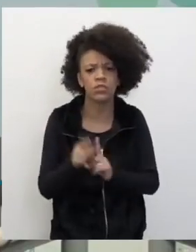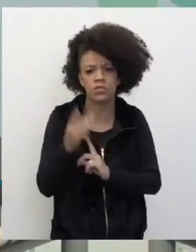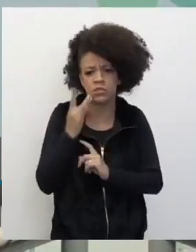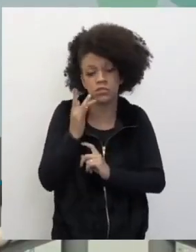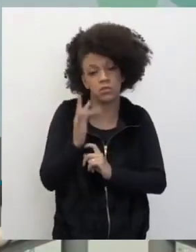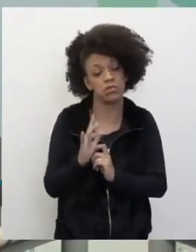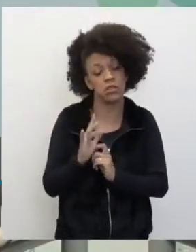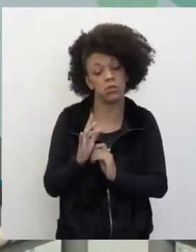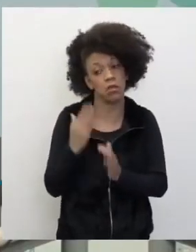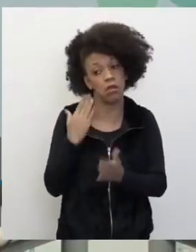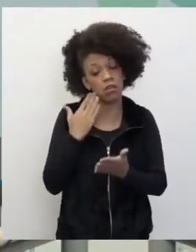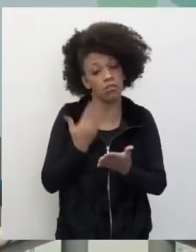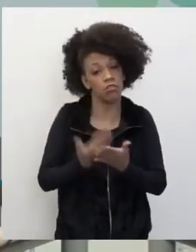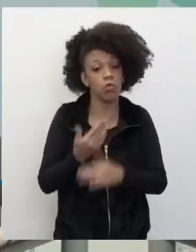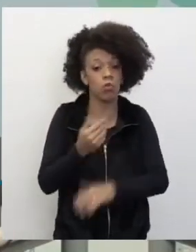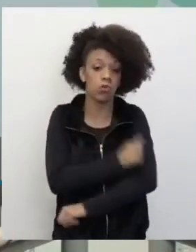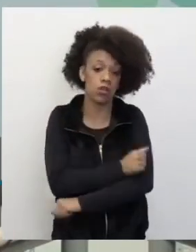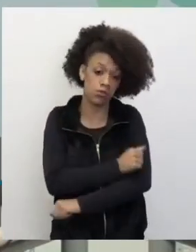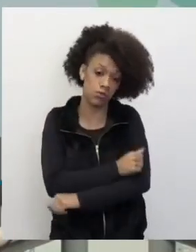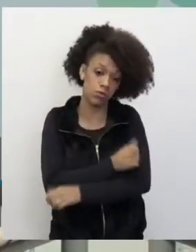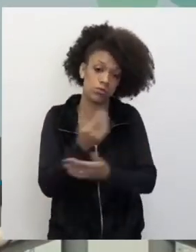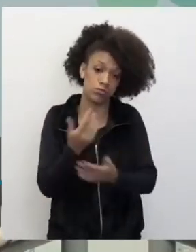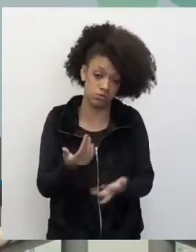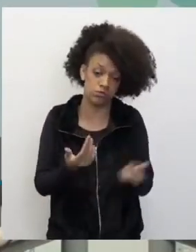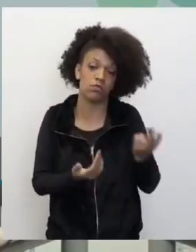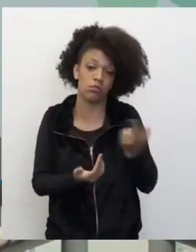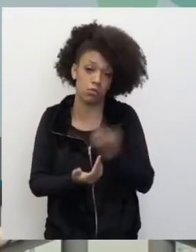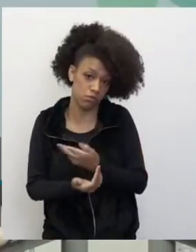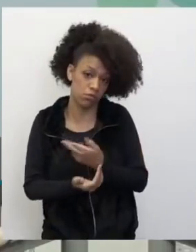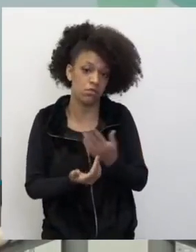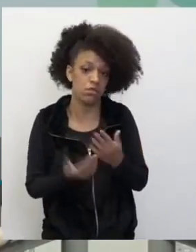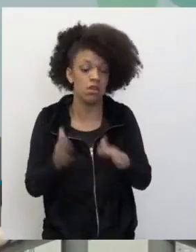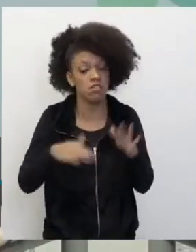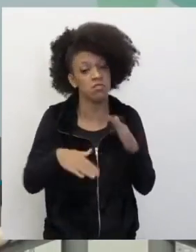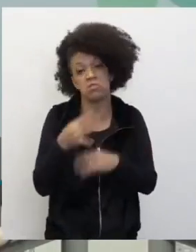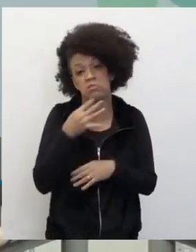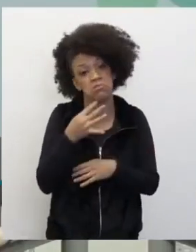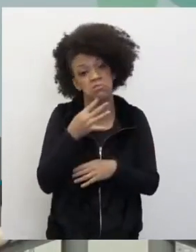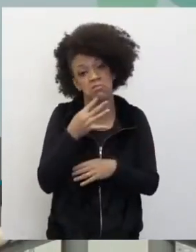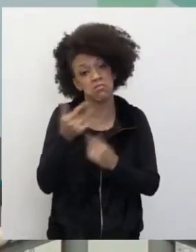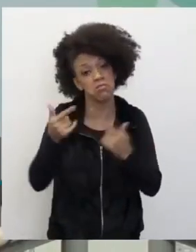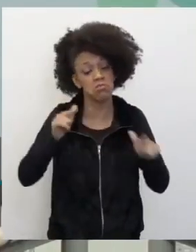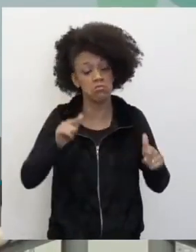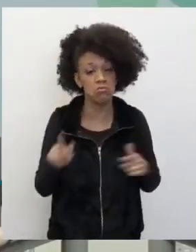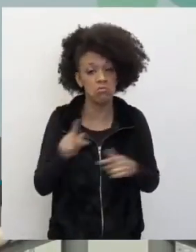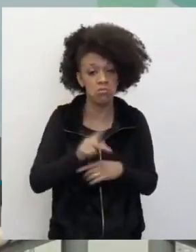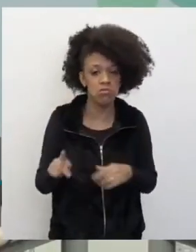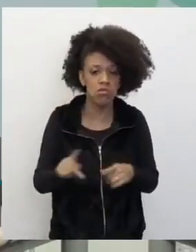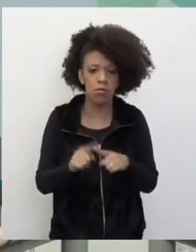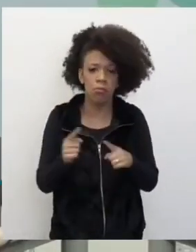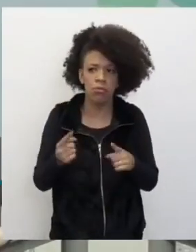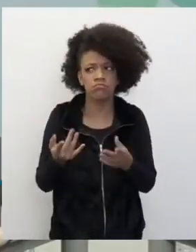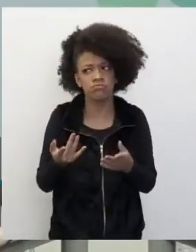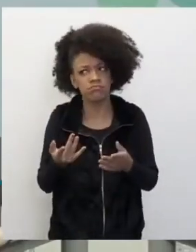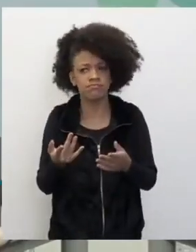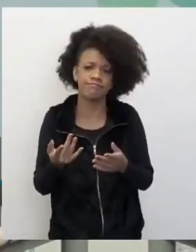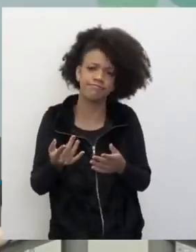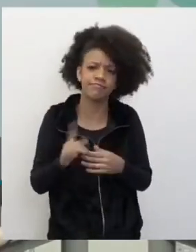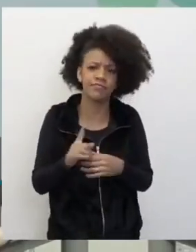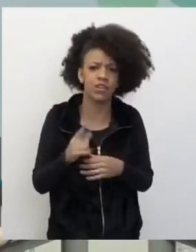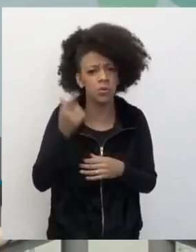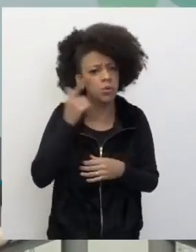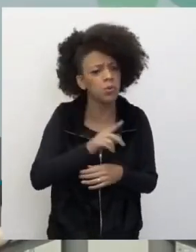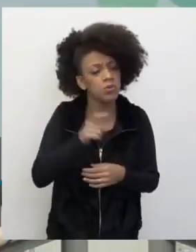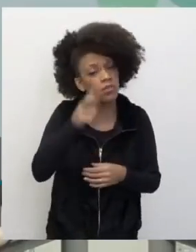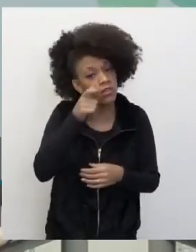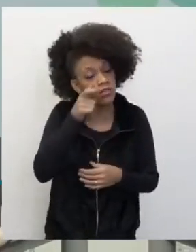sabem, acredito que os alunos devem ter falado para eles, né? Às vezes não conhecem os outros professores, não conseguir assistir às